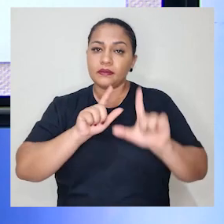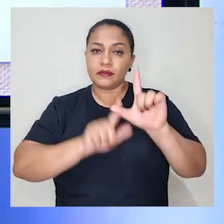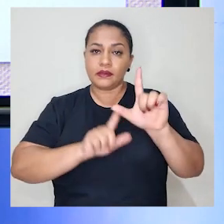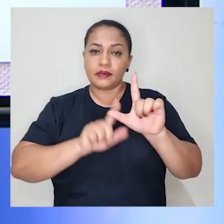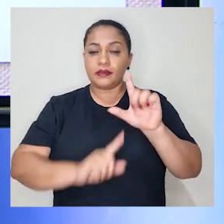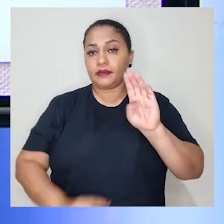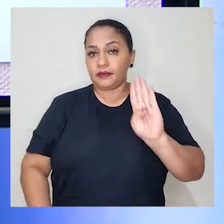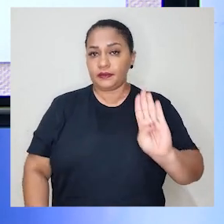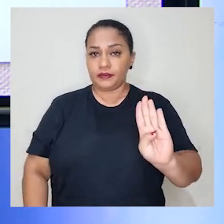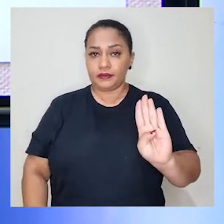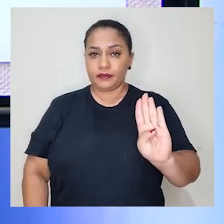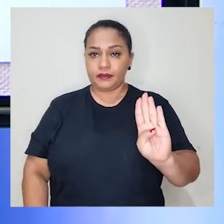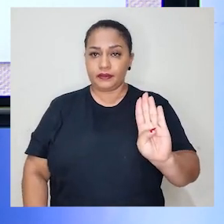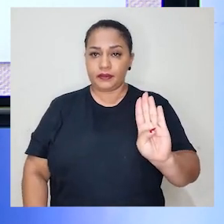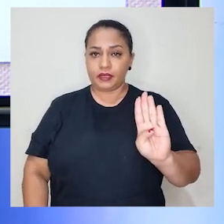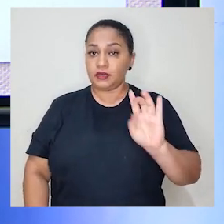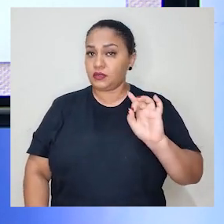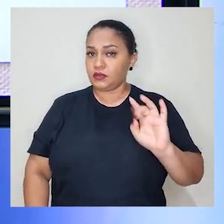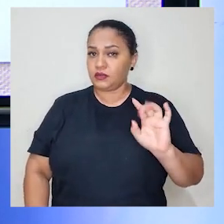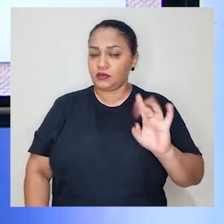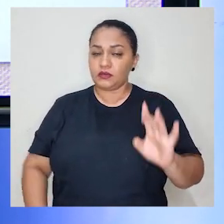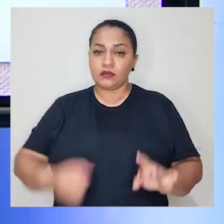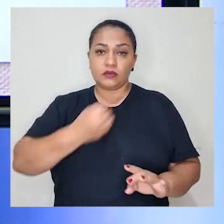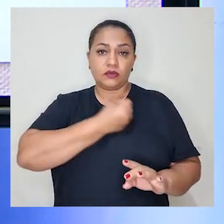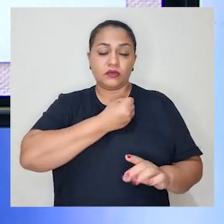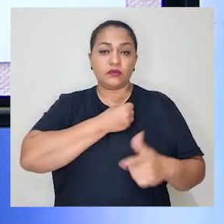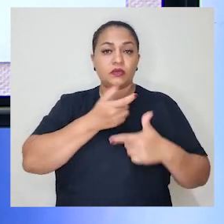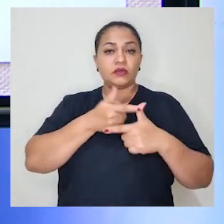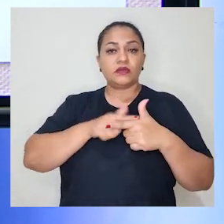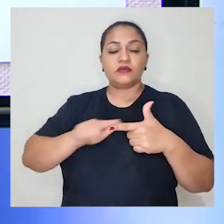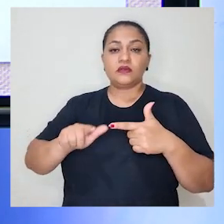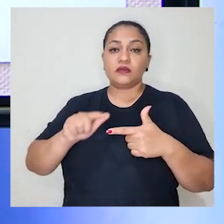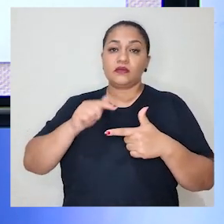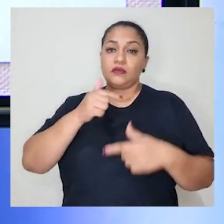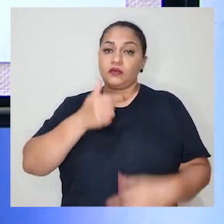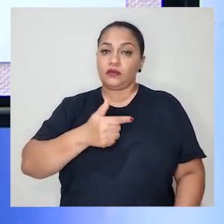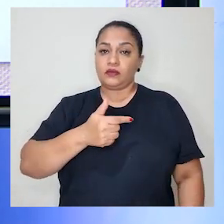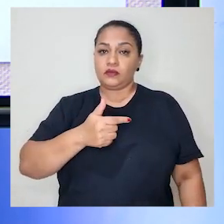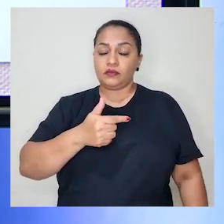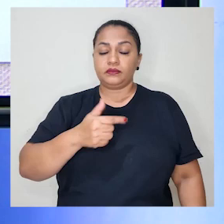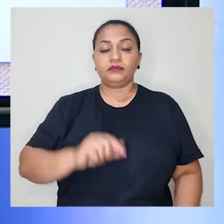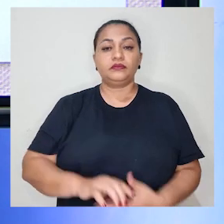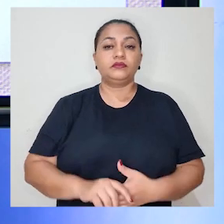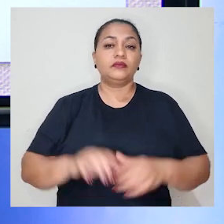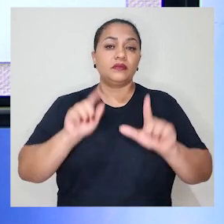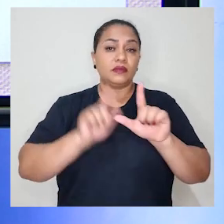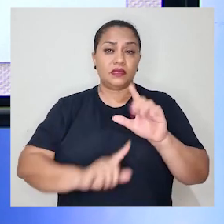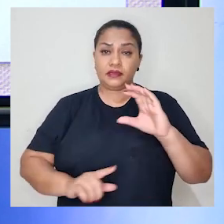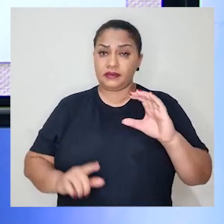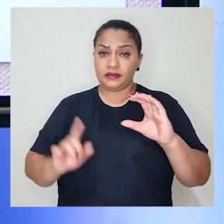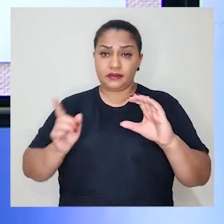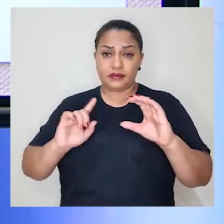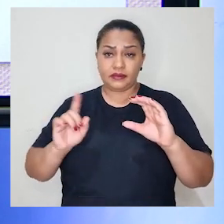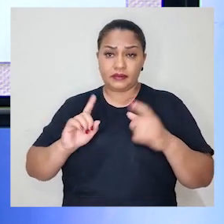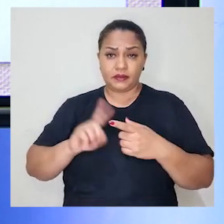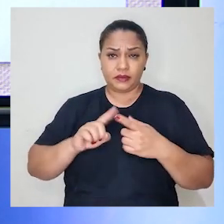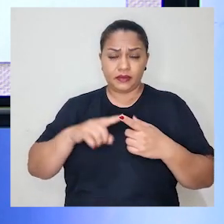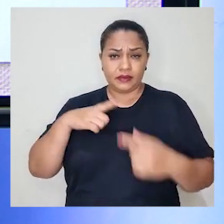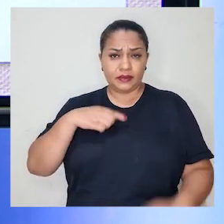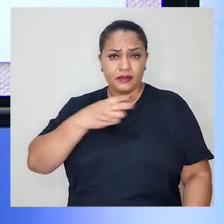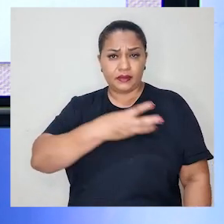Na alternativa B, tem apenas números que são divisíveis por 2. A letra C não seria porque eu já tenho